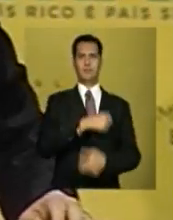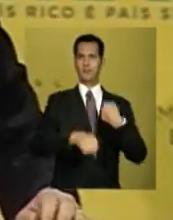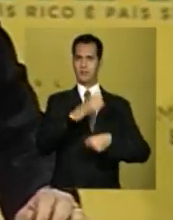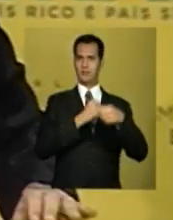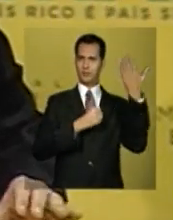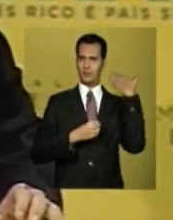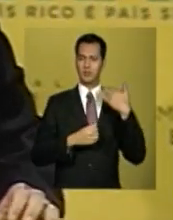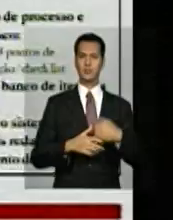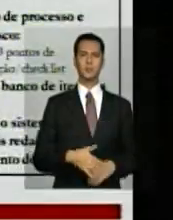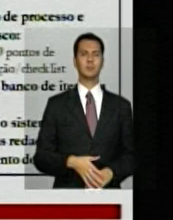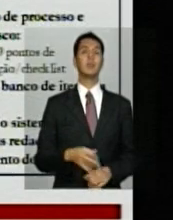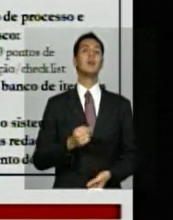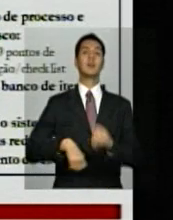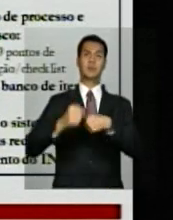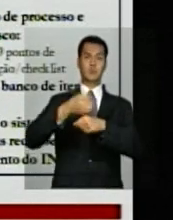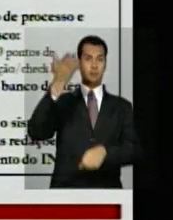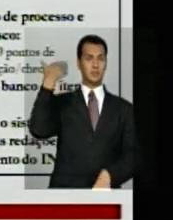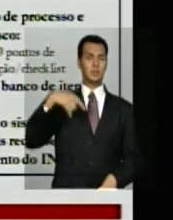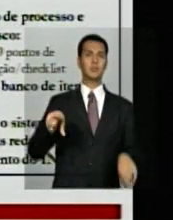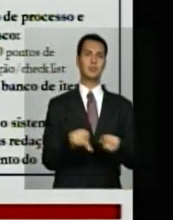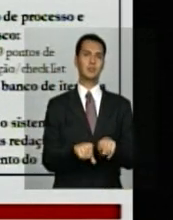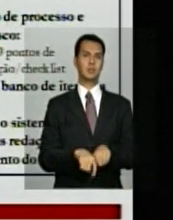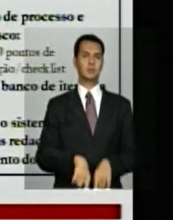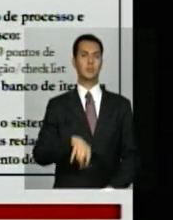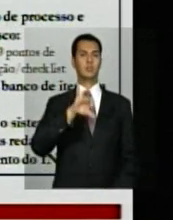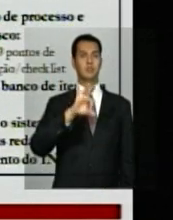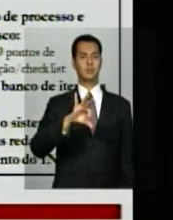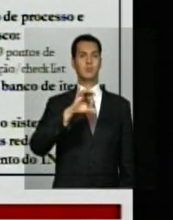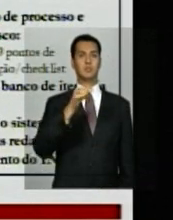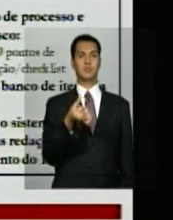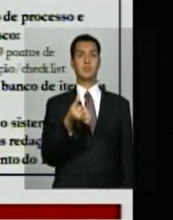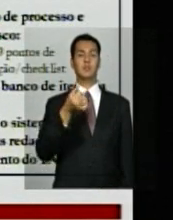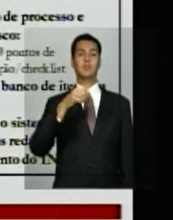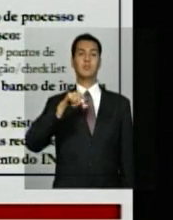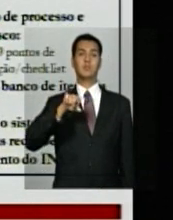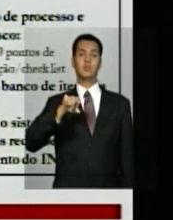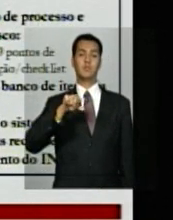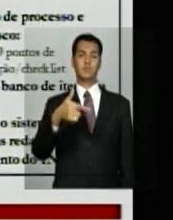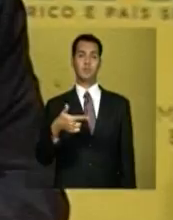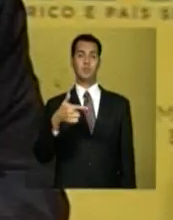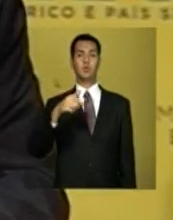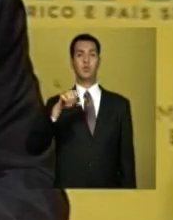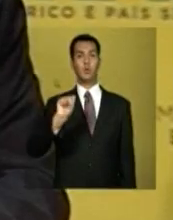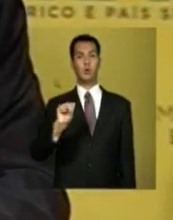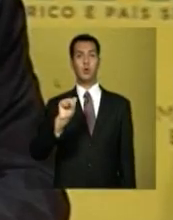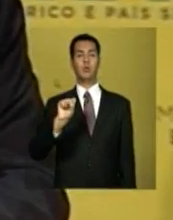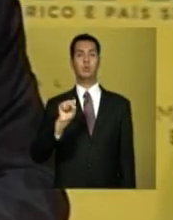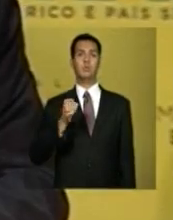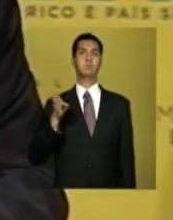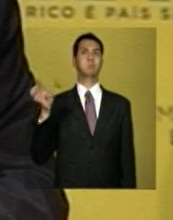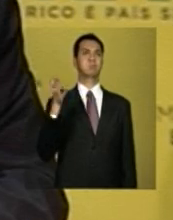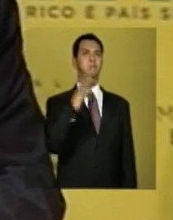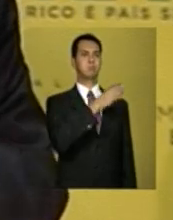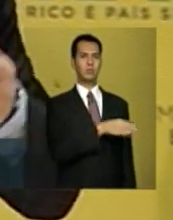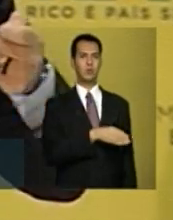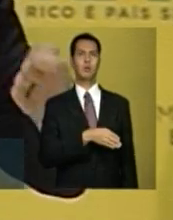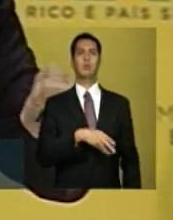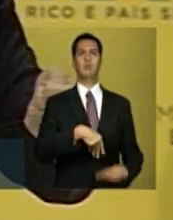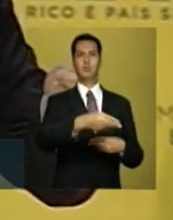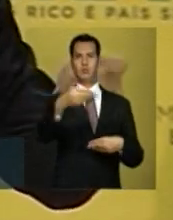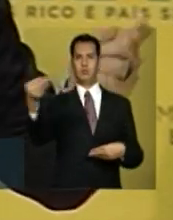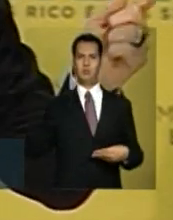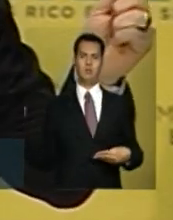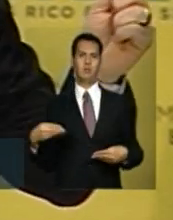tivemos o ano passado 9728 rotas para distribuição das provas e percorremos para